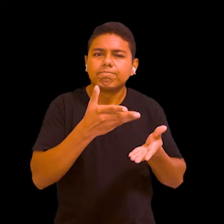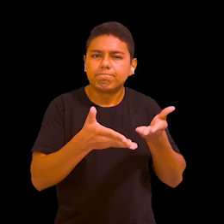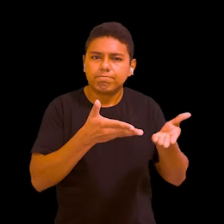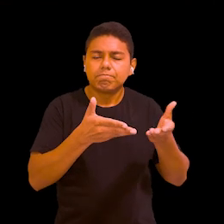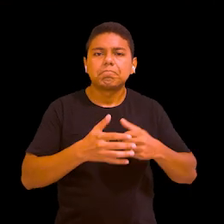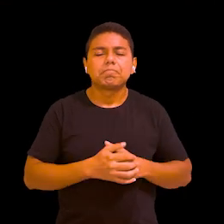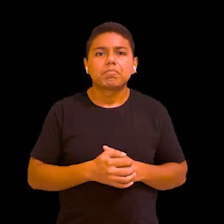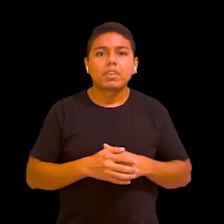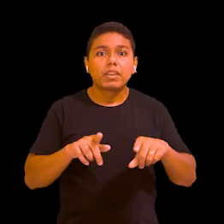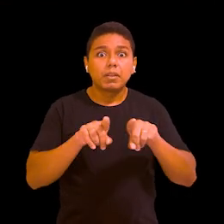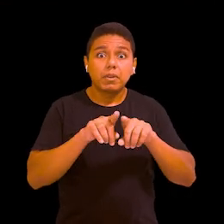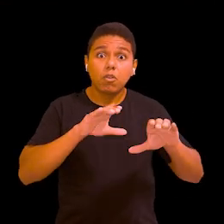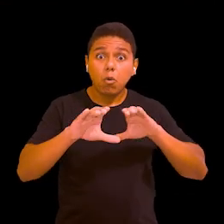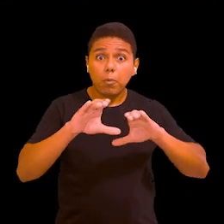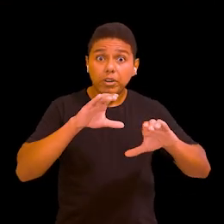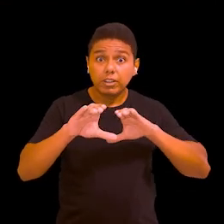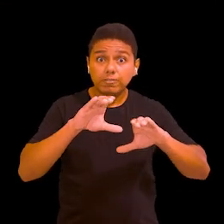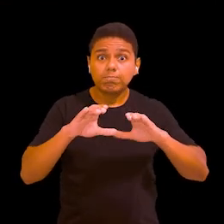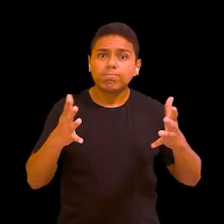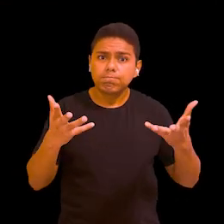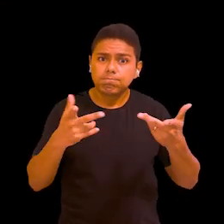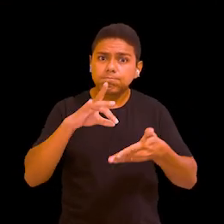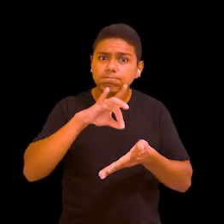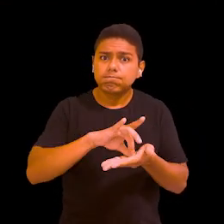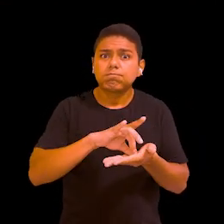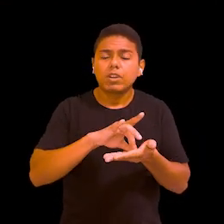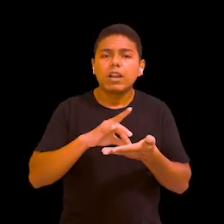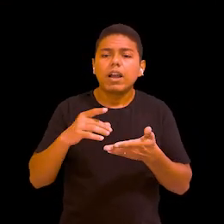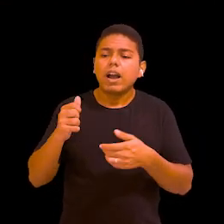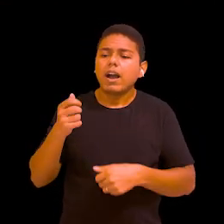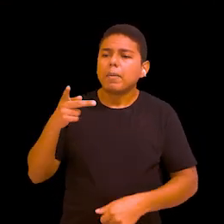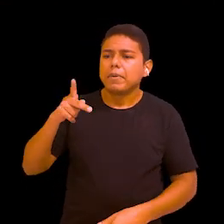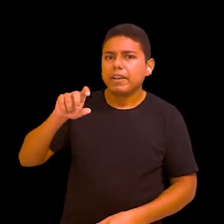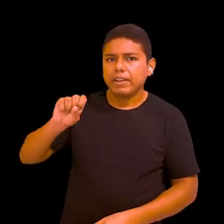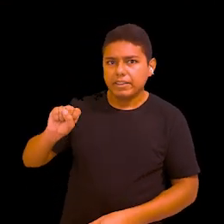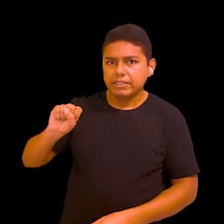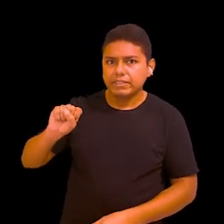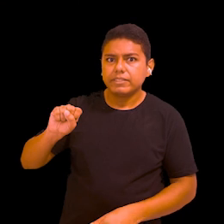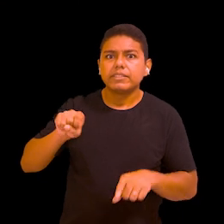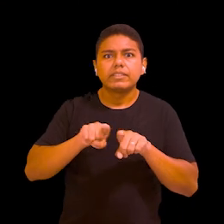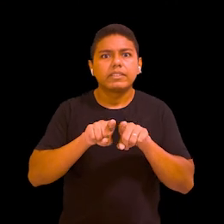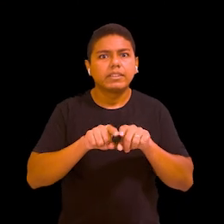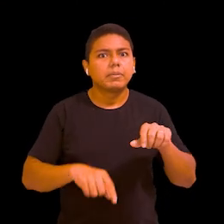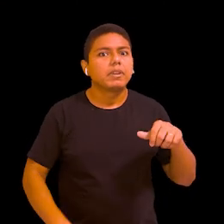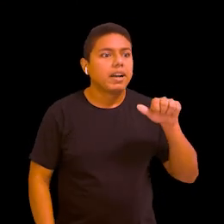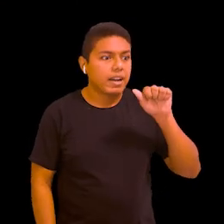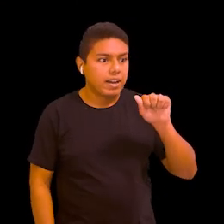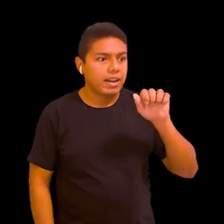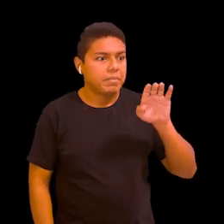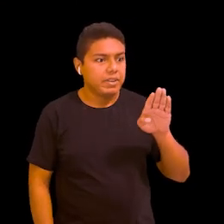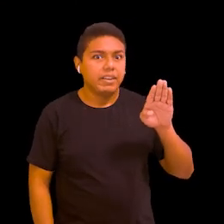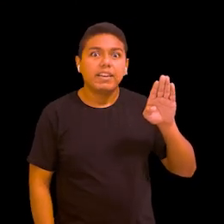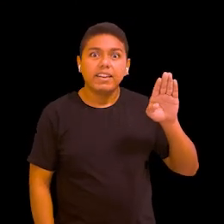a comunicação efetiva entre a atenção primária à saúde e a atenção